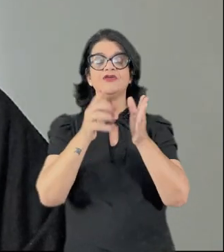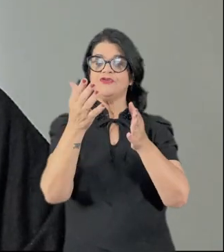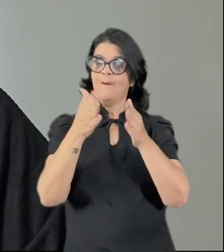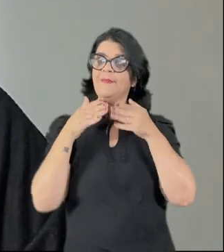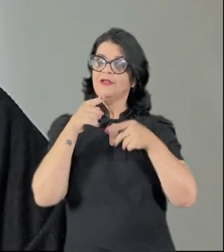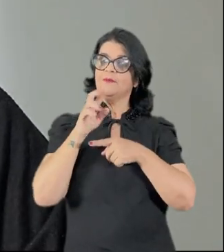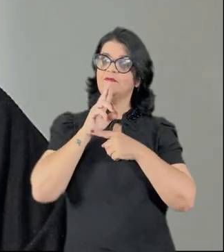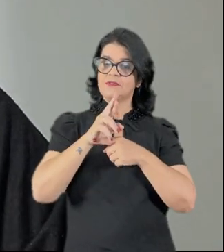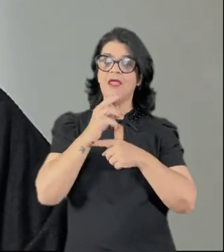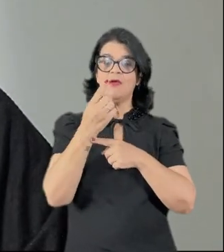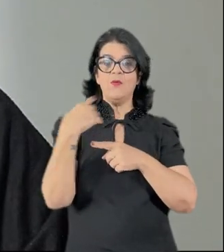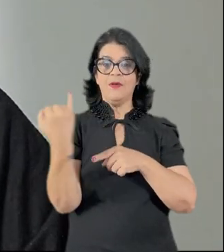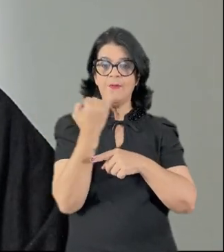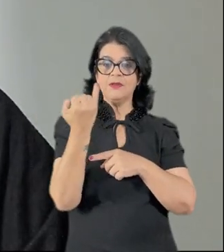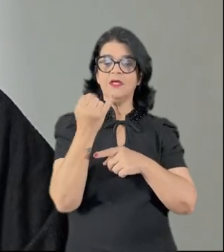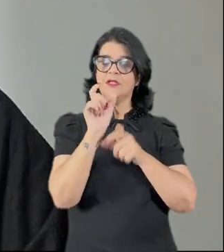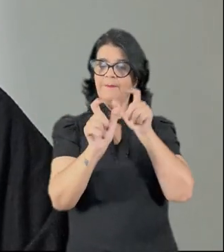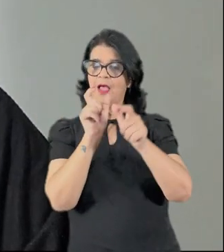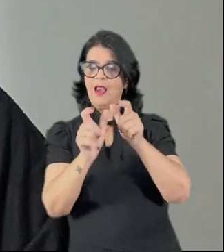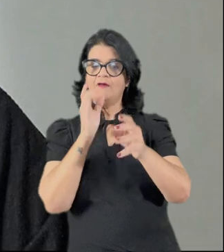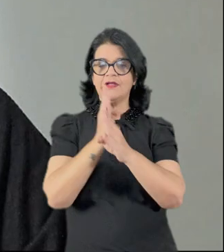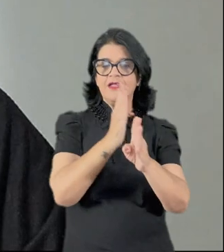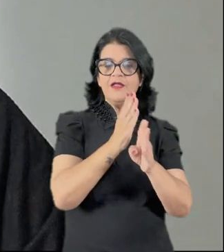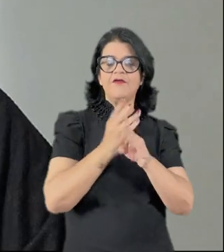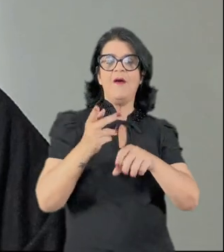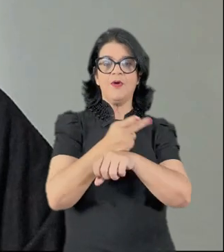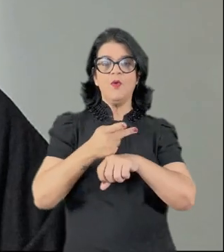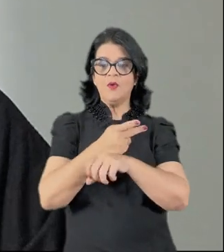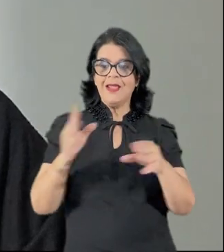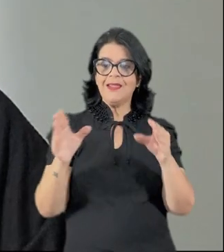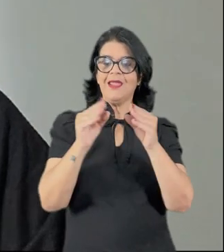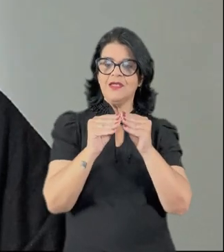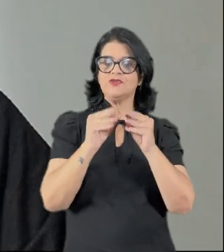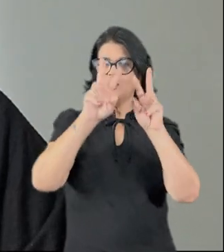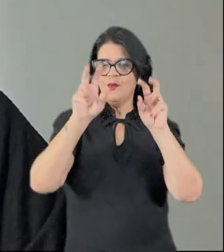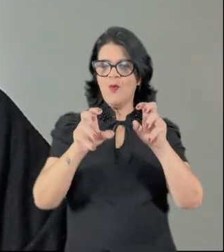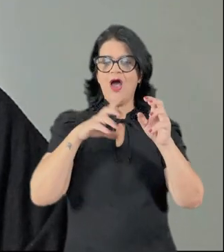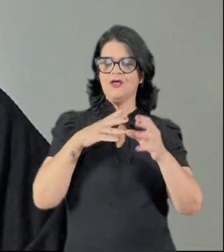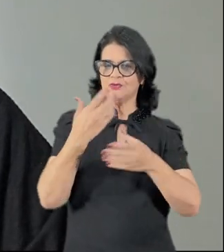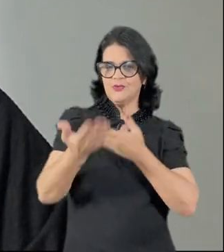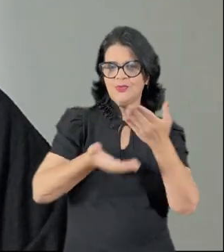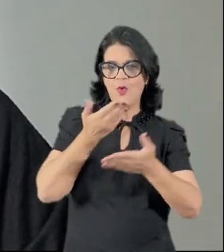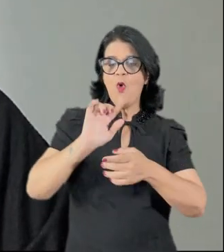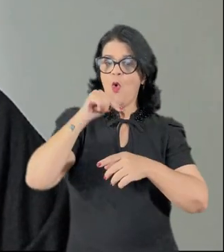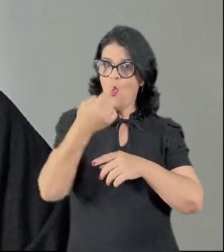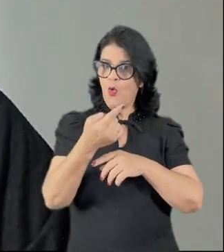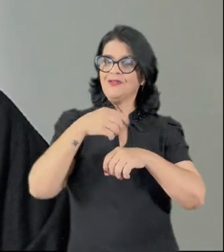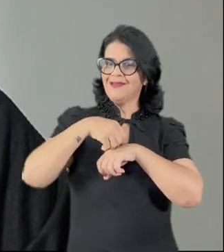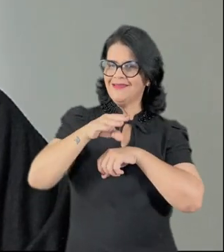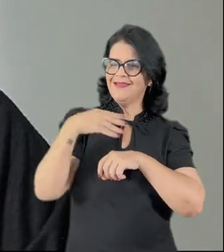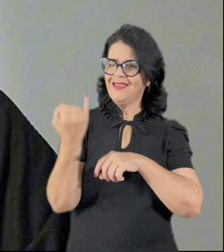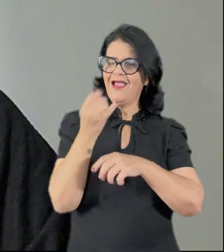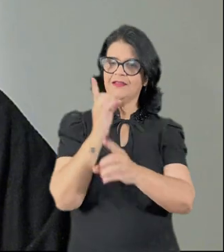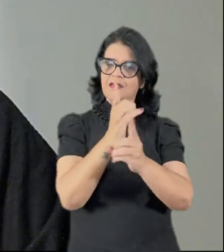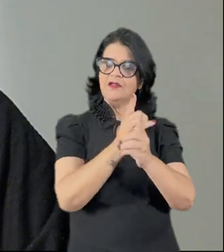importante procura identificar algumas palavras palavras que resumam o assunto abordado outro toque importante